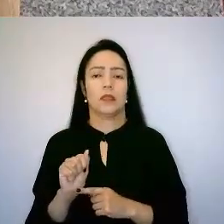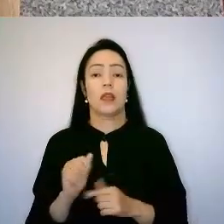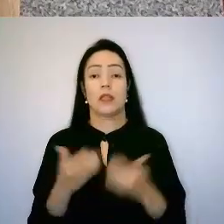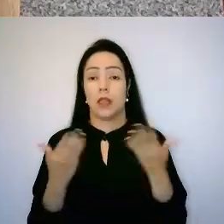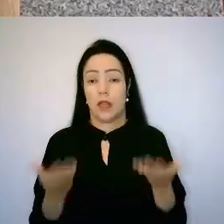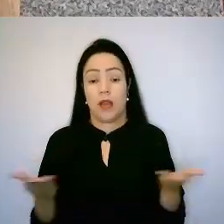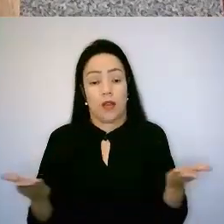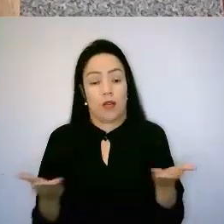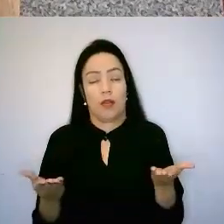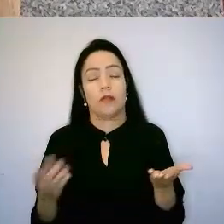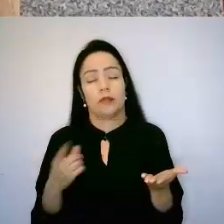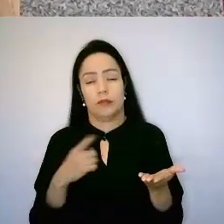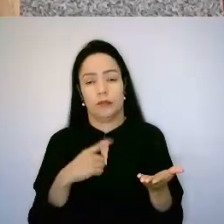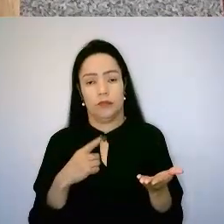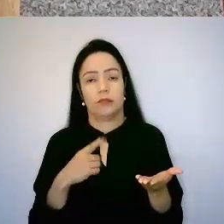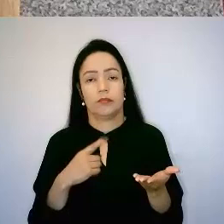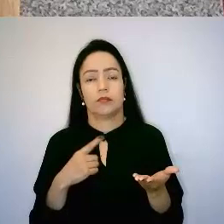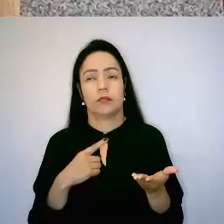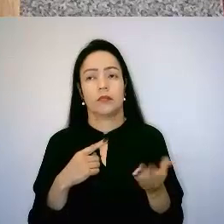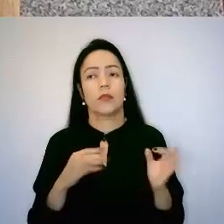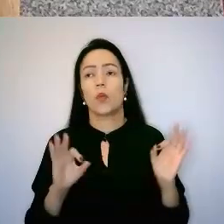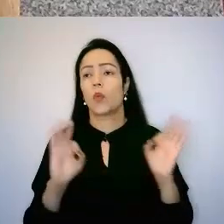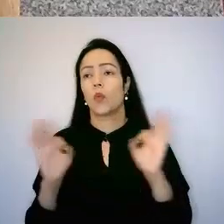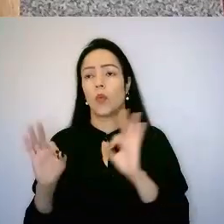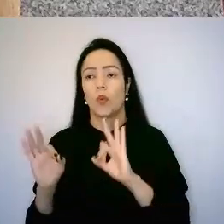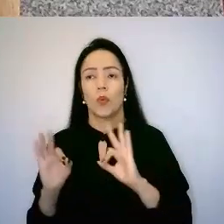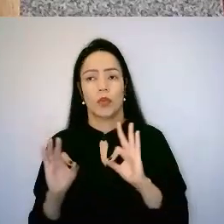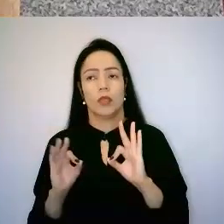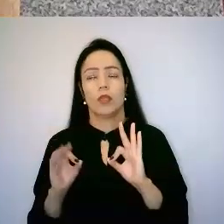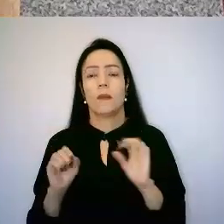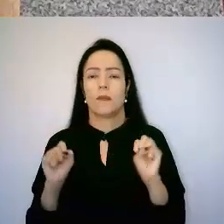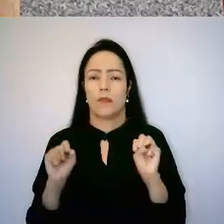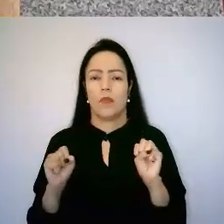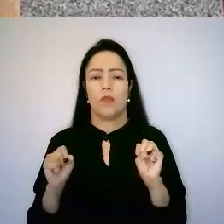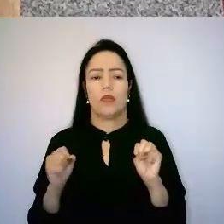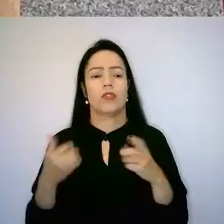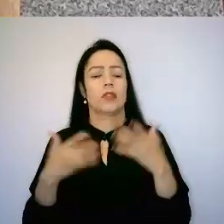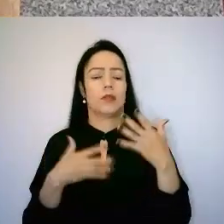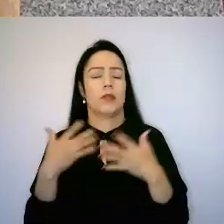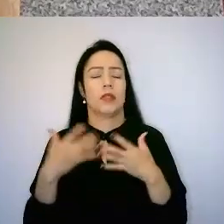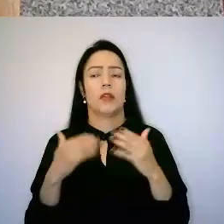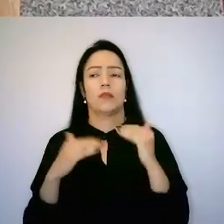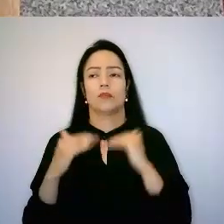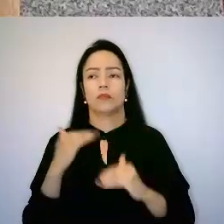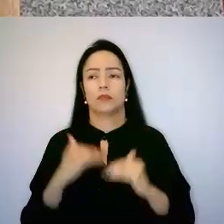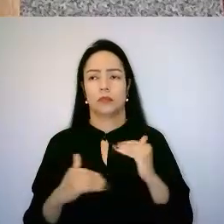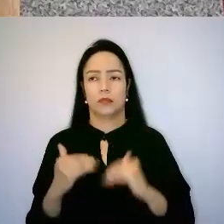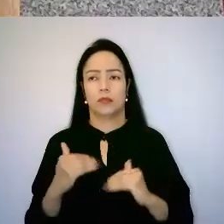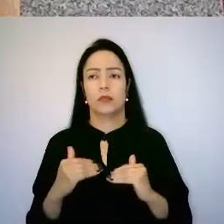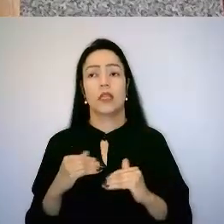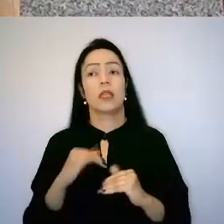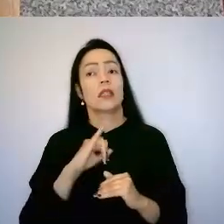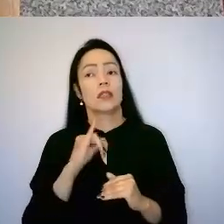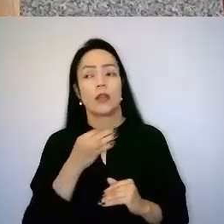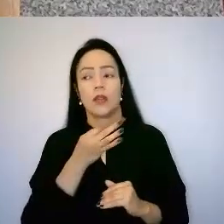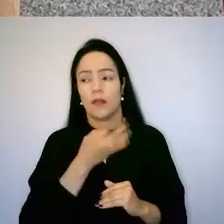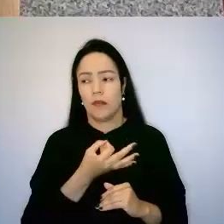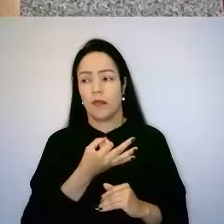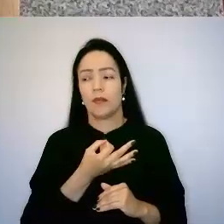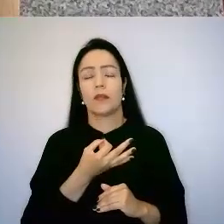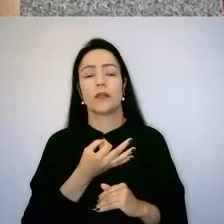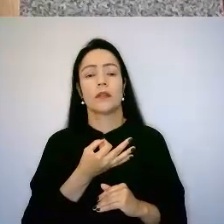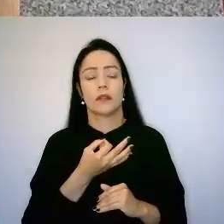não há nenhum outro elemento que possa impedir essa Progressão de regime senão um argumento de que haveria